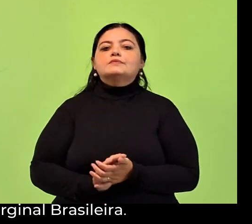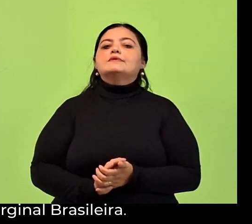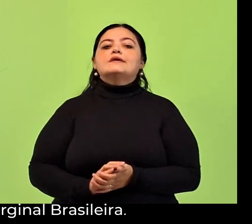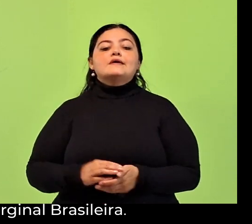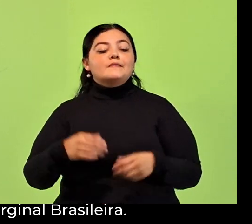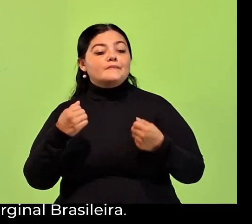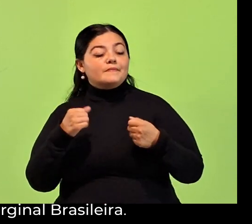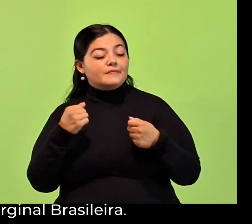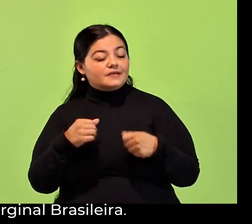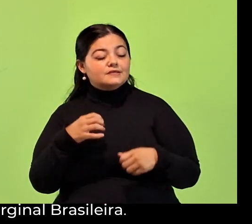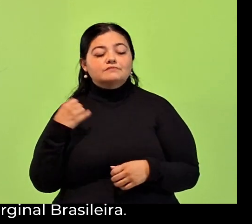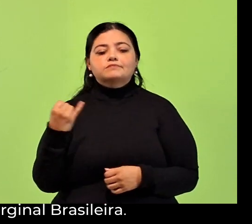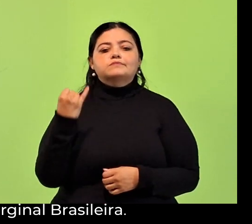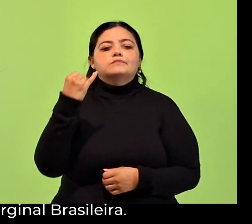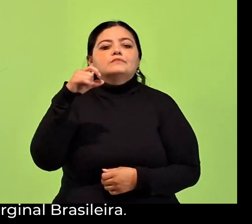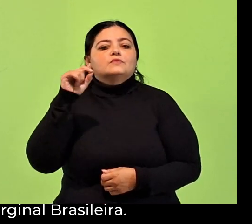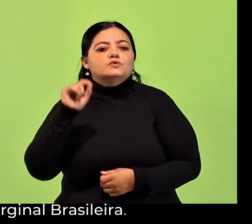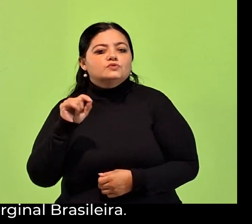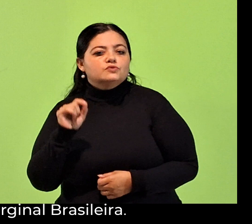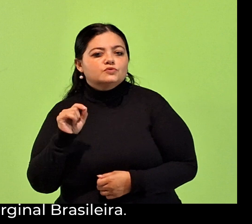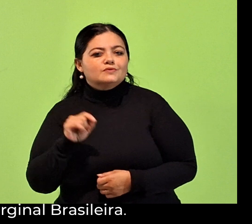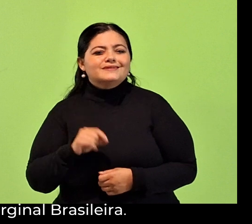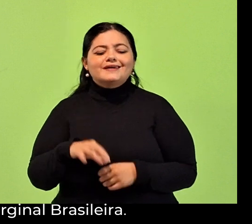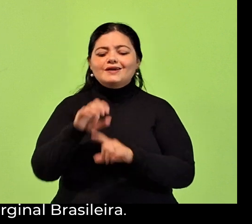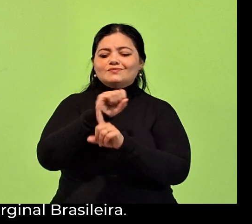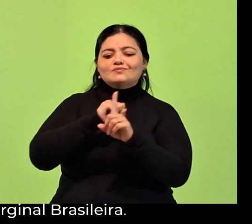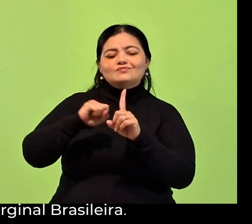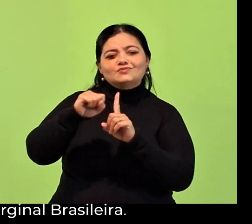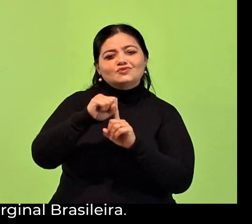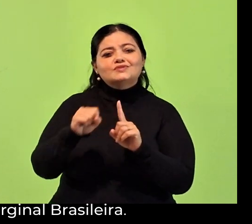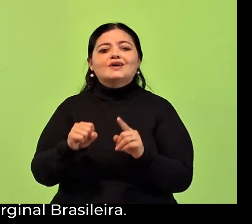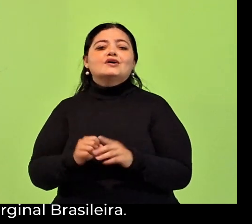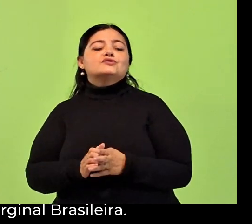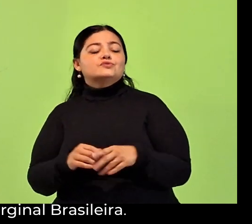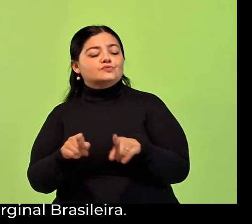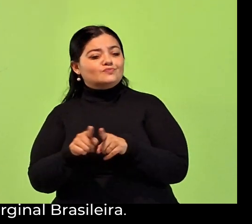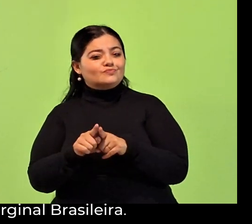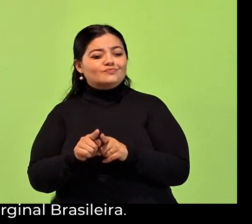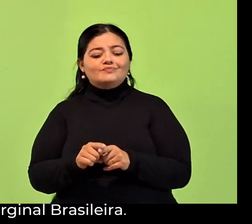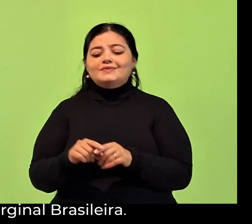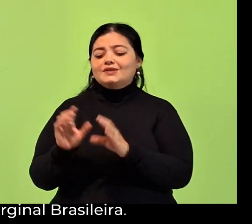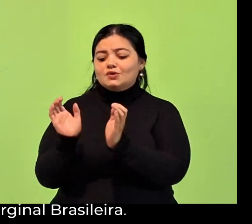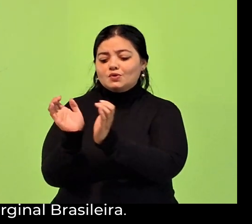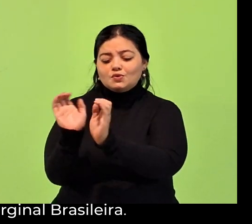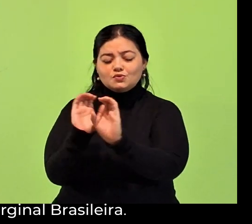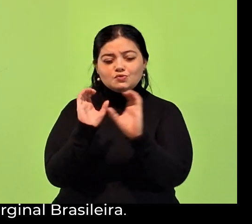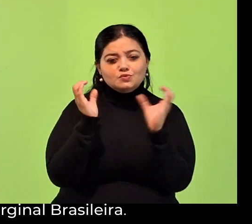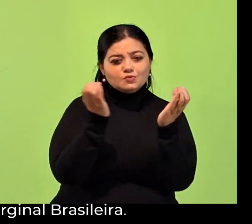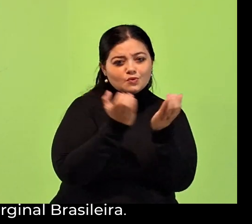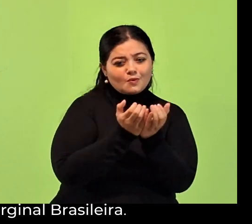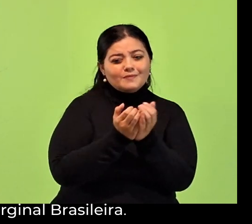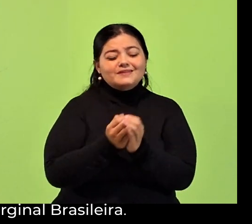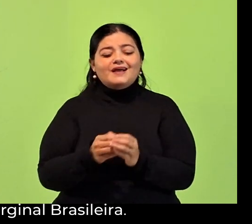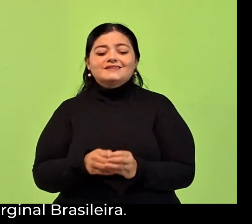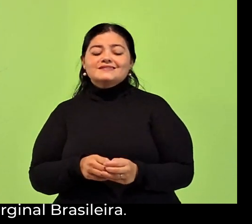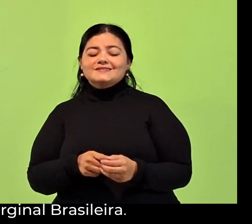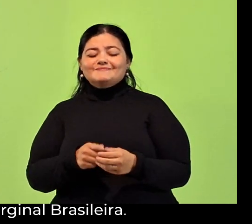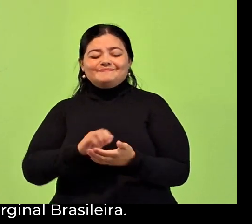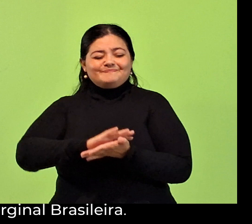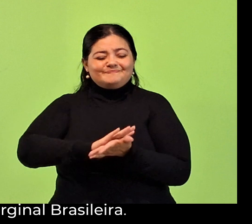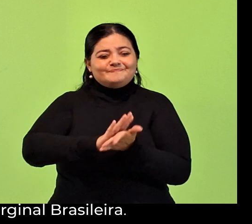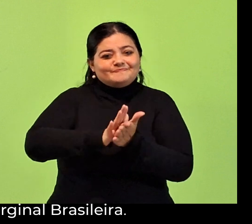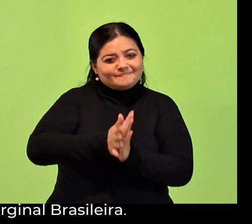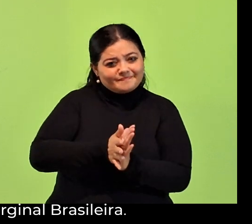como estes sistematicamente violentam minorias sociais e comunidades historicamente oprimidas. Para isso, são